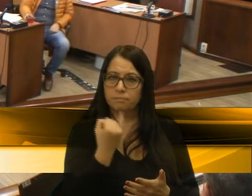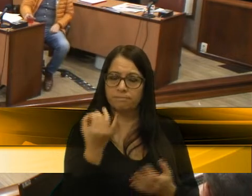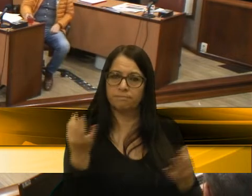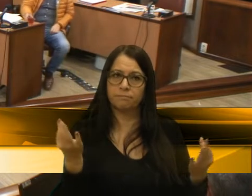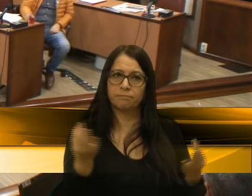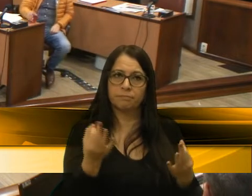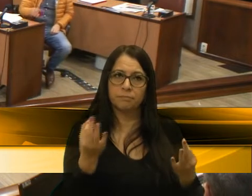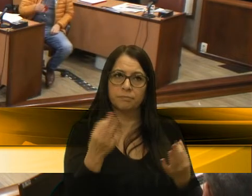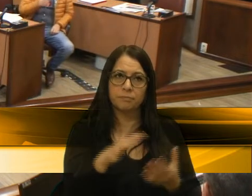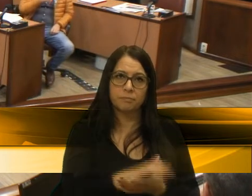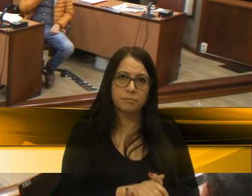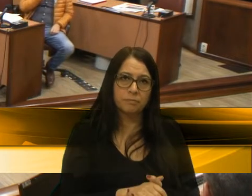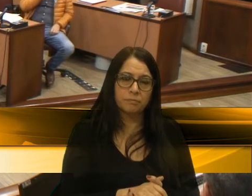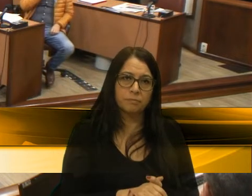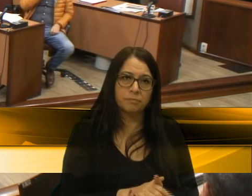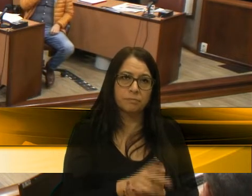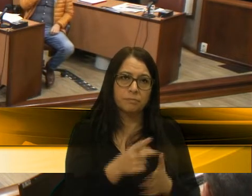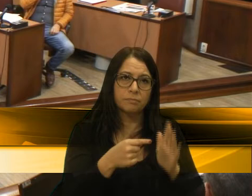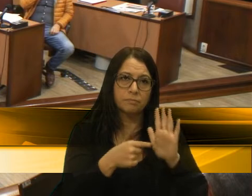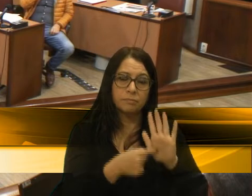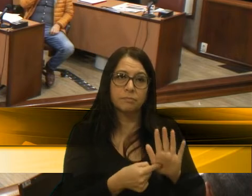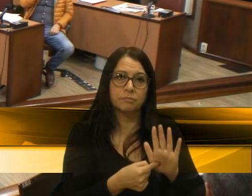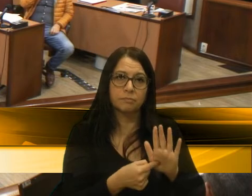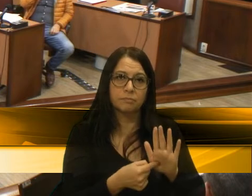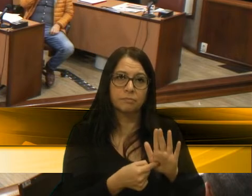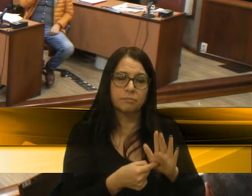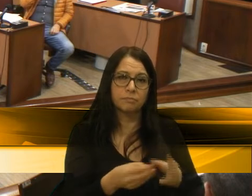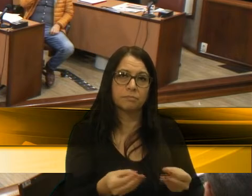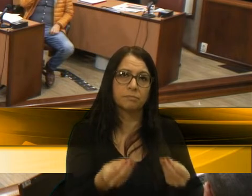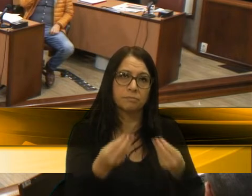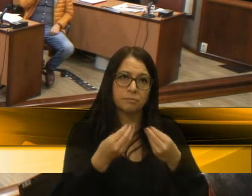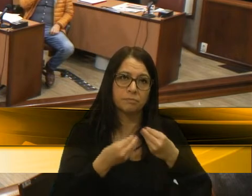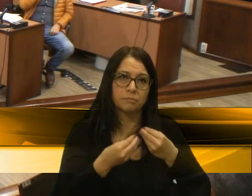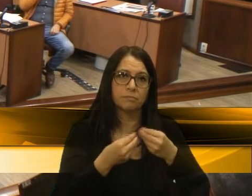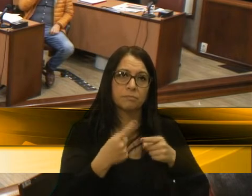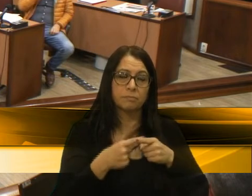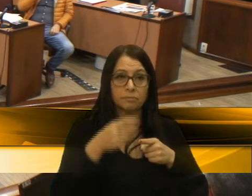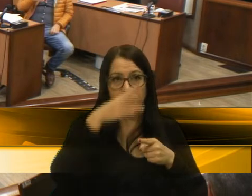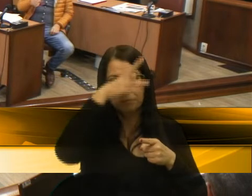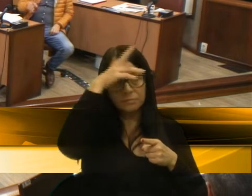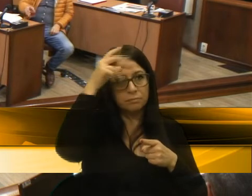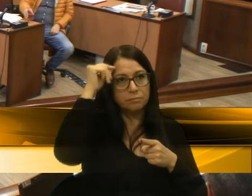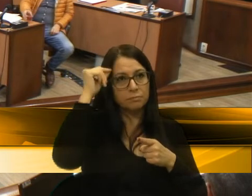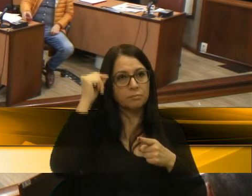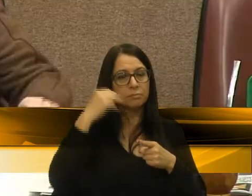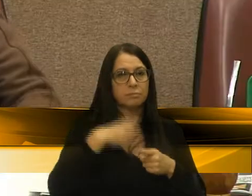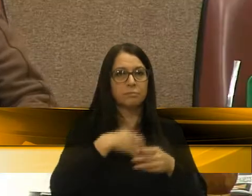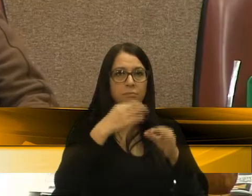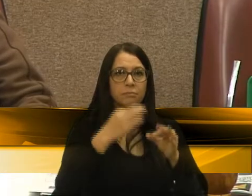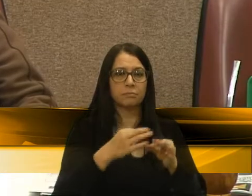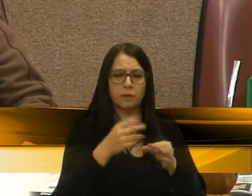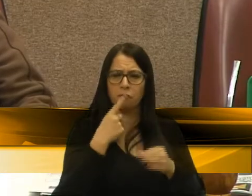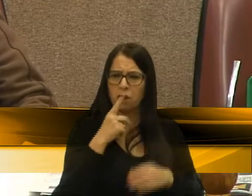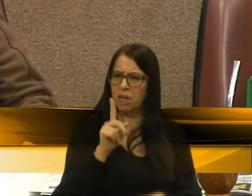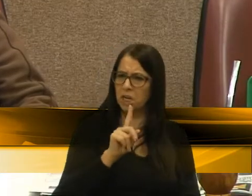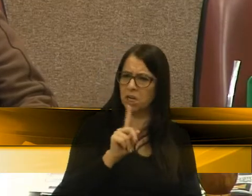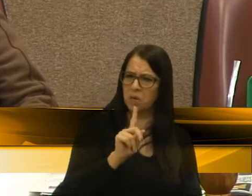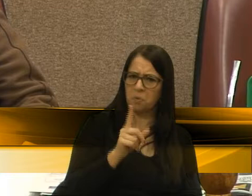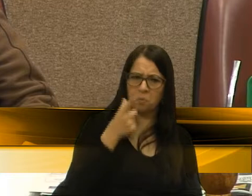no momento que Vossa Excelência mostra o recebimento e a Prefeitura, de uma forma descarada, diz que não recebeu.